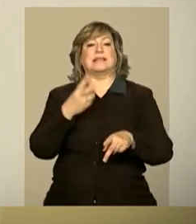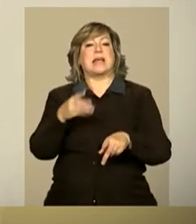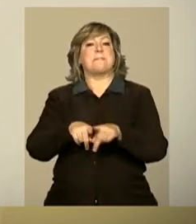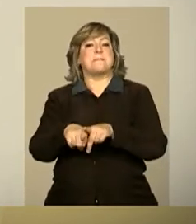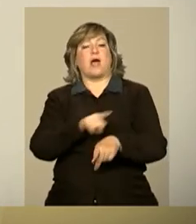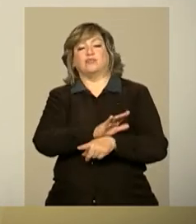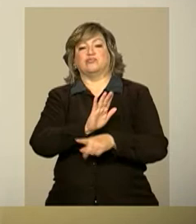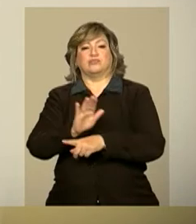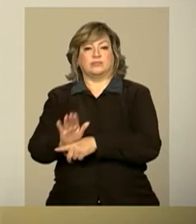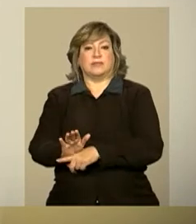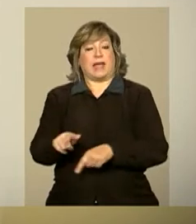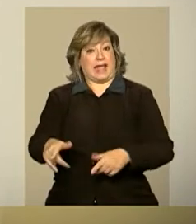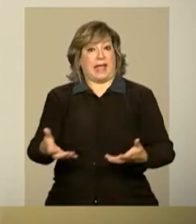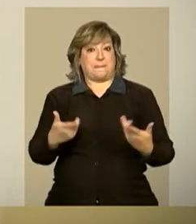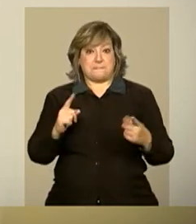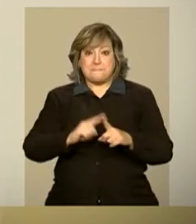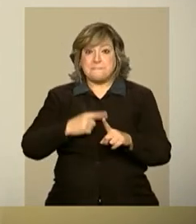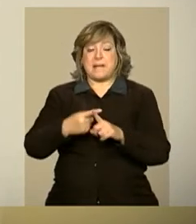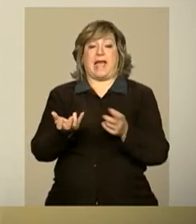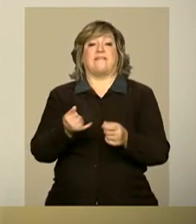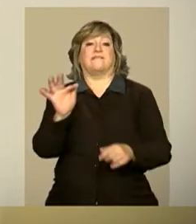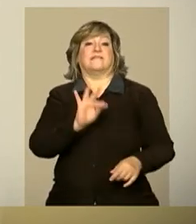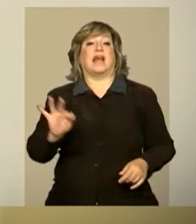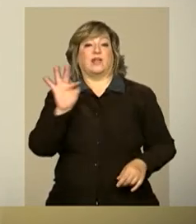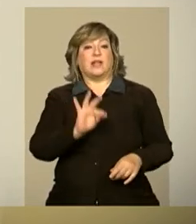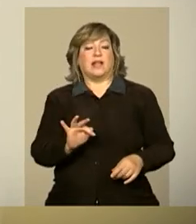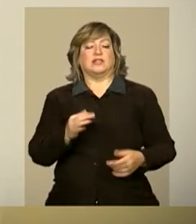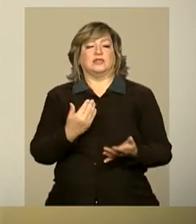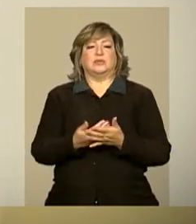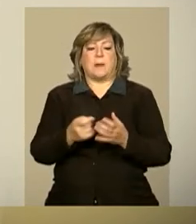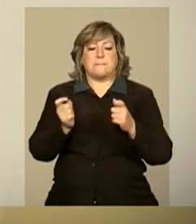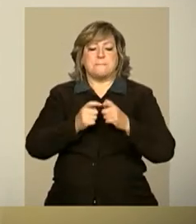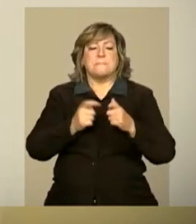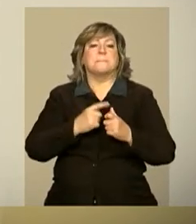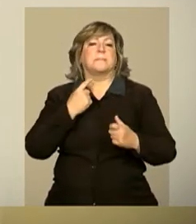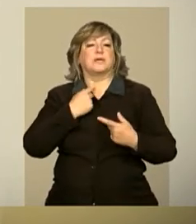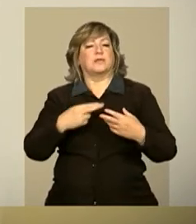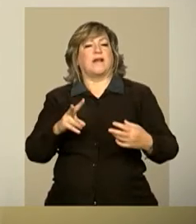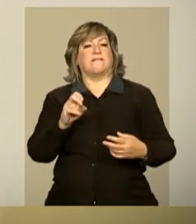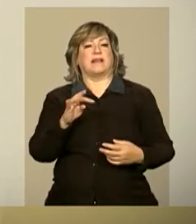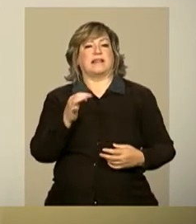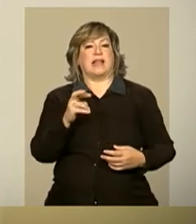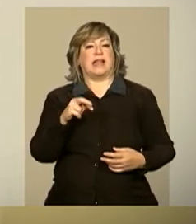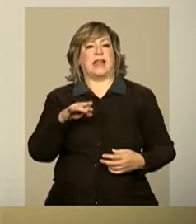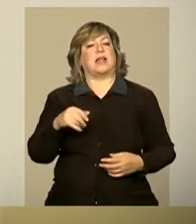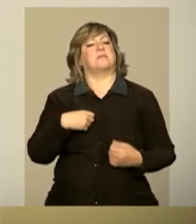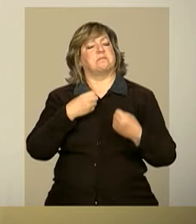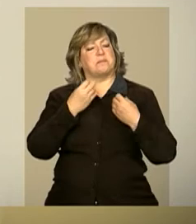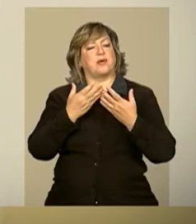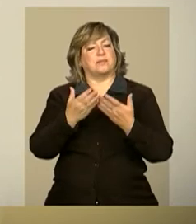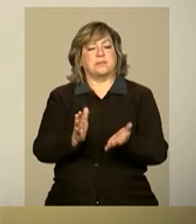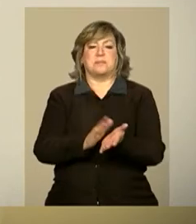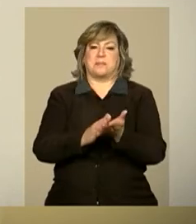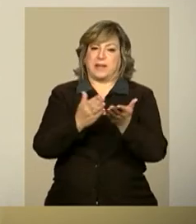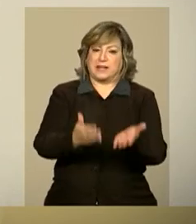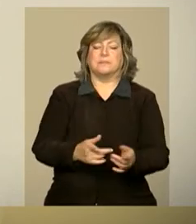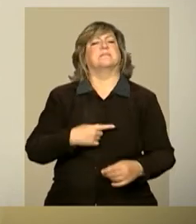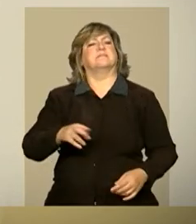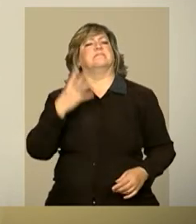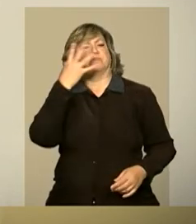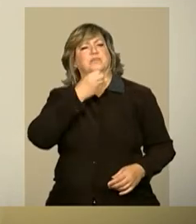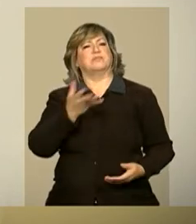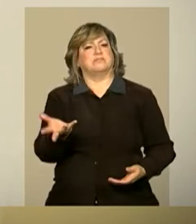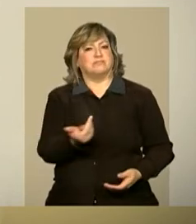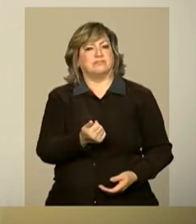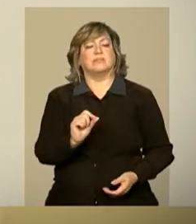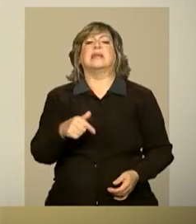agora ele quer mais ele quer fazer faculdade de veterinária parabéns para o Rafael que bonito exemplo não é presidenta como é que eu